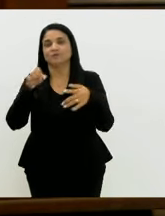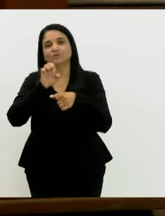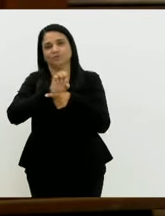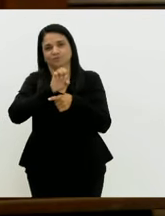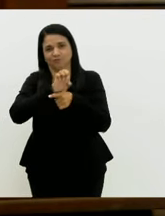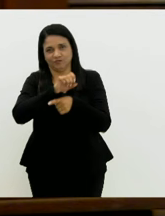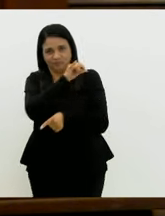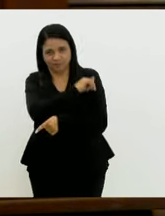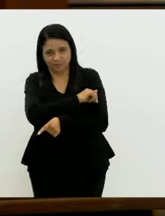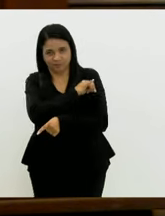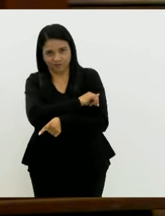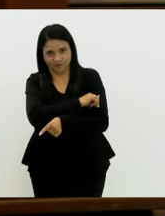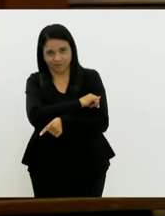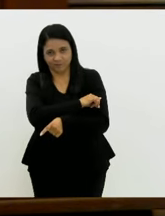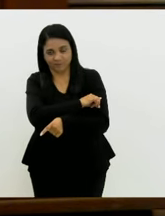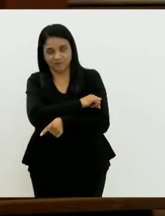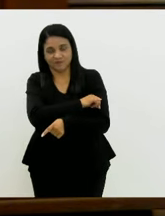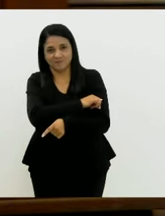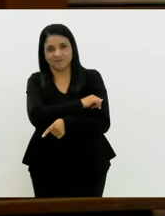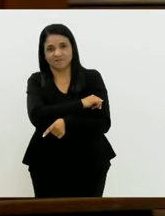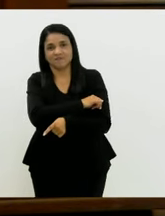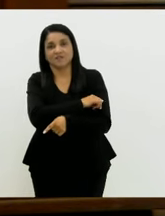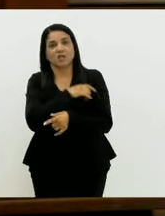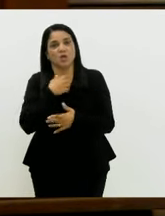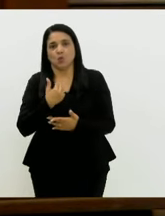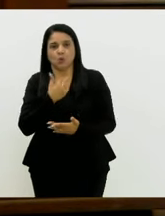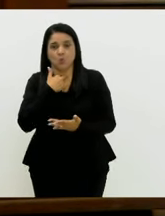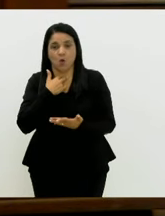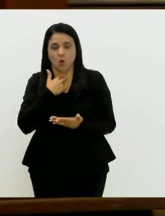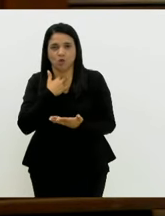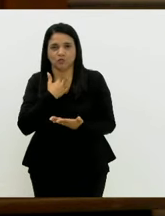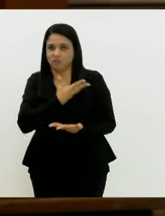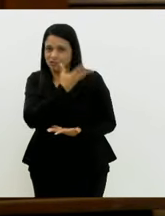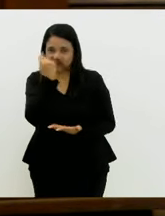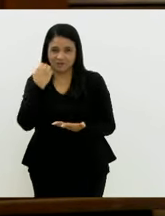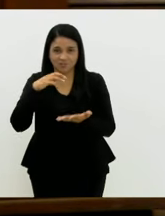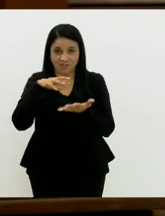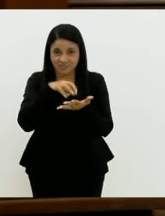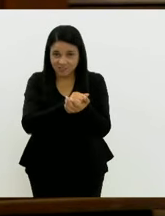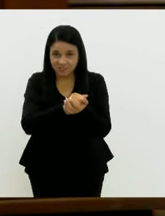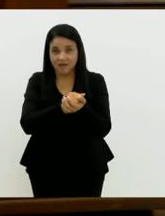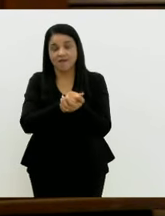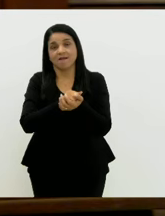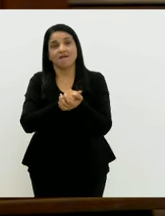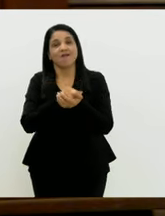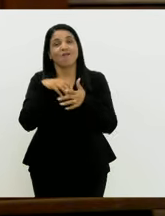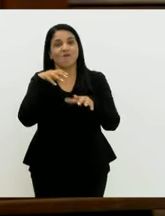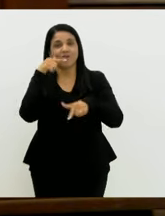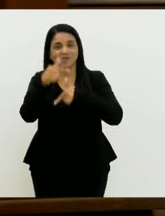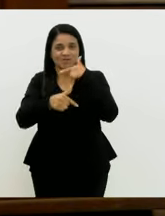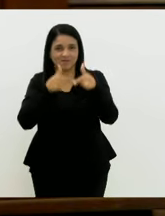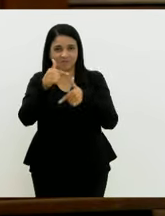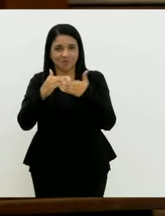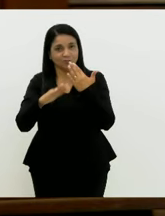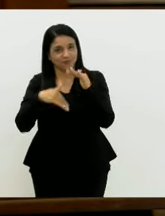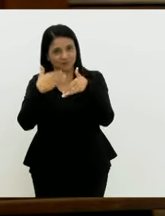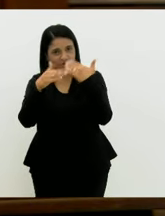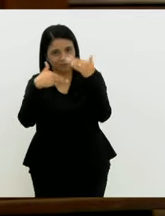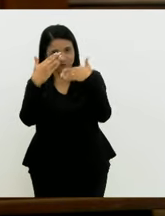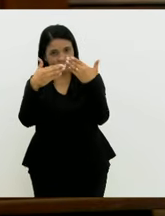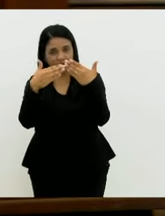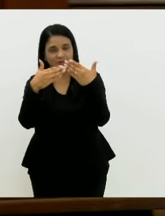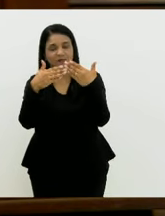E eu não posso deixar de registrar o relevante trabalho também desenvolvido pelo